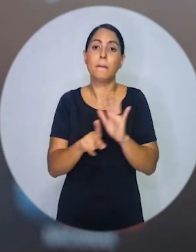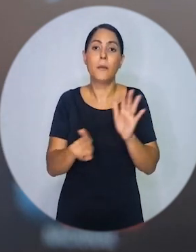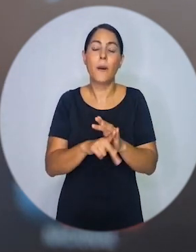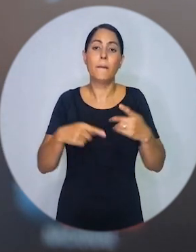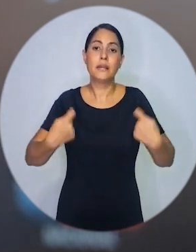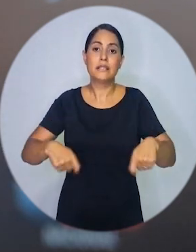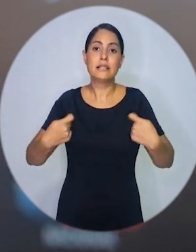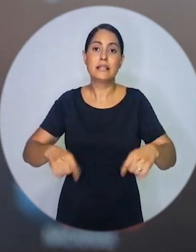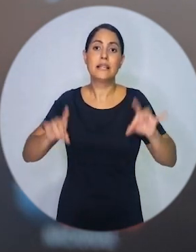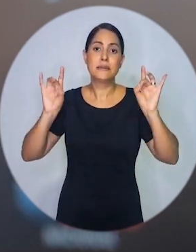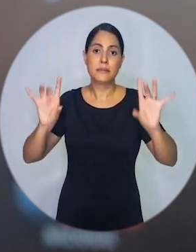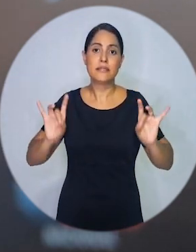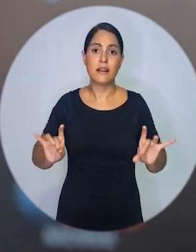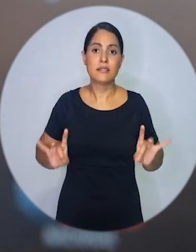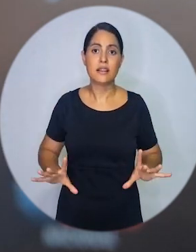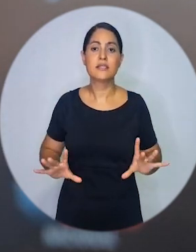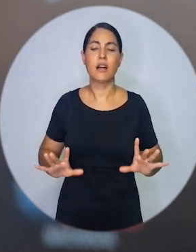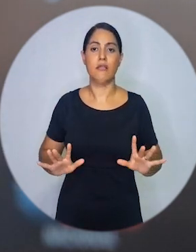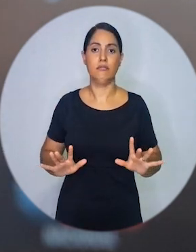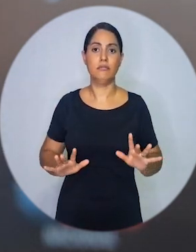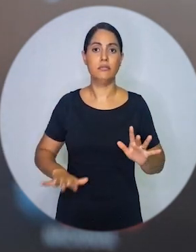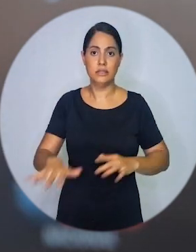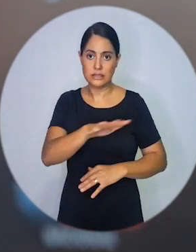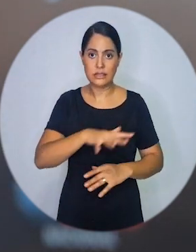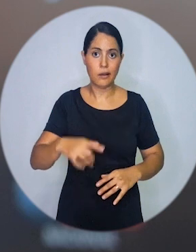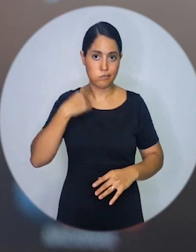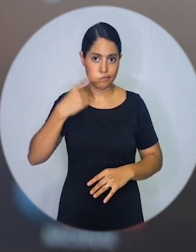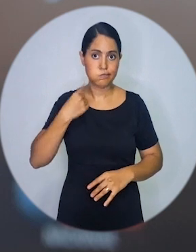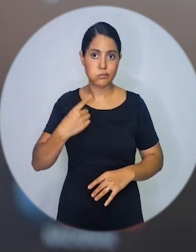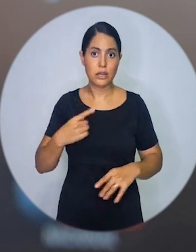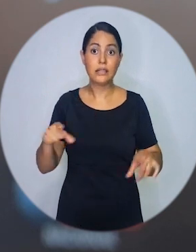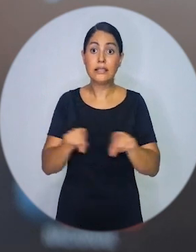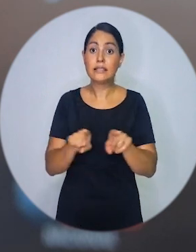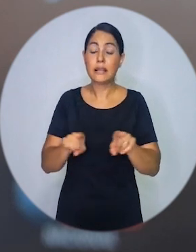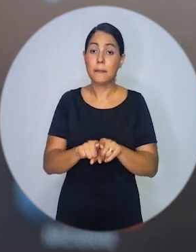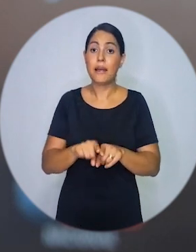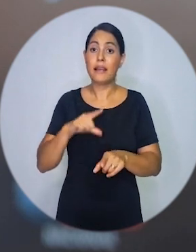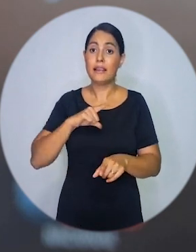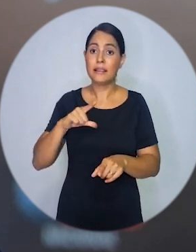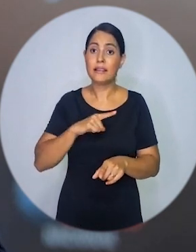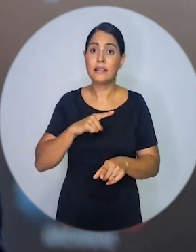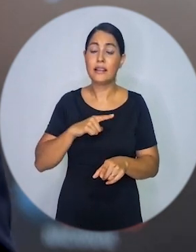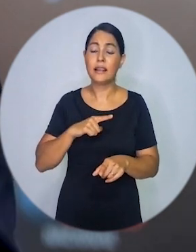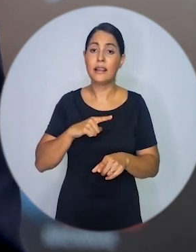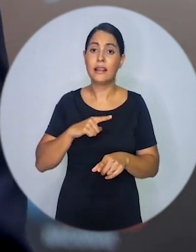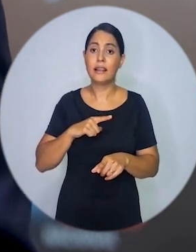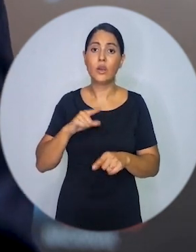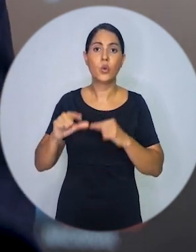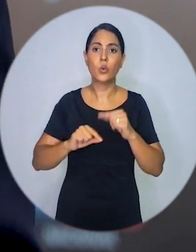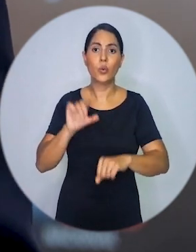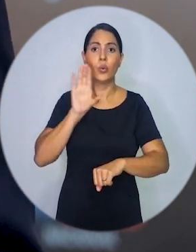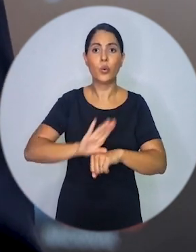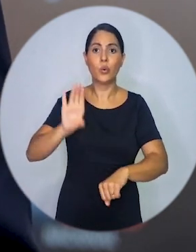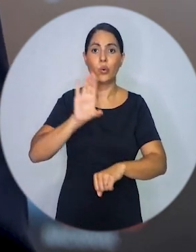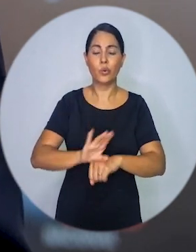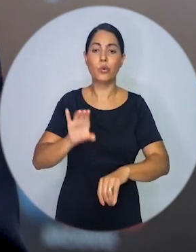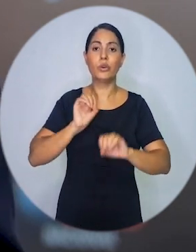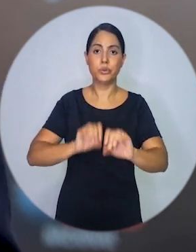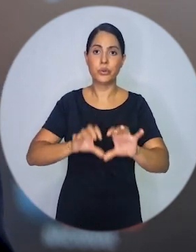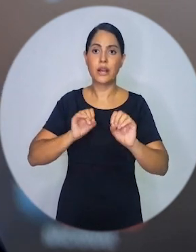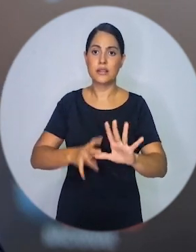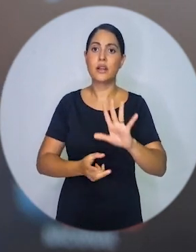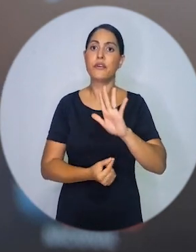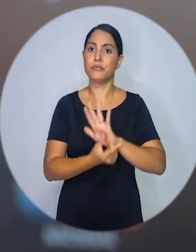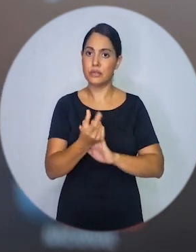de especialização de cada ramo da advocacia. E agora está indo além, nós fizemos